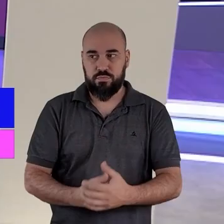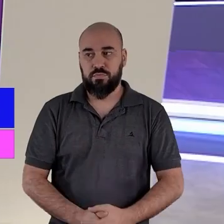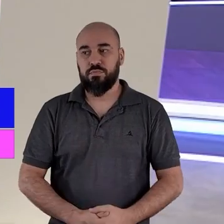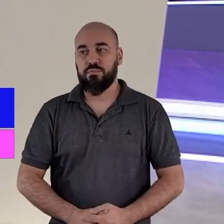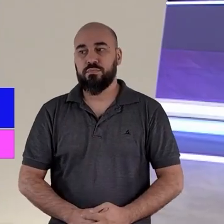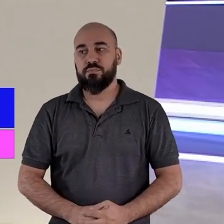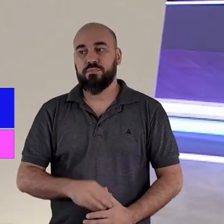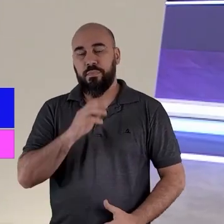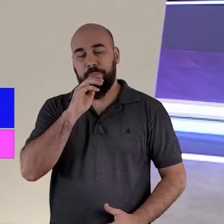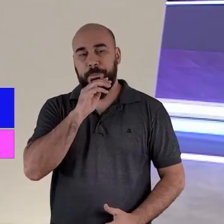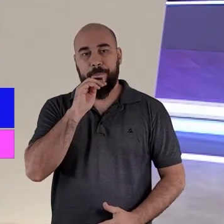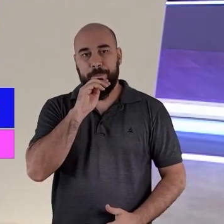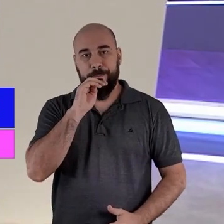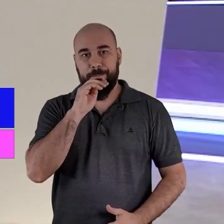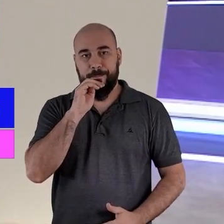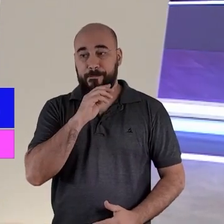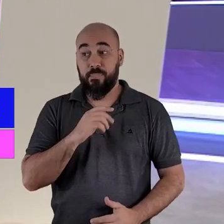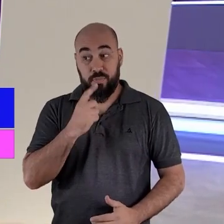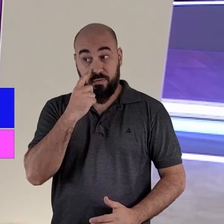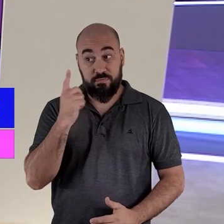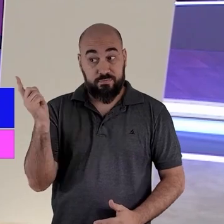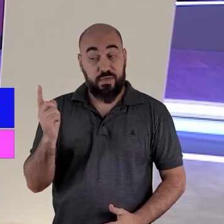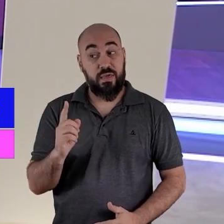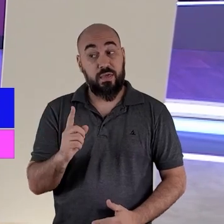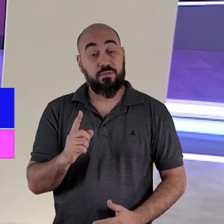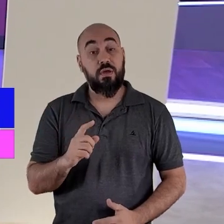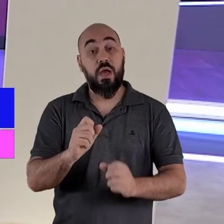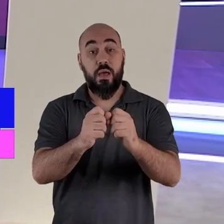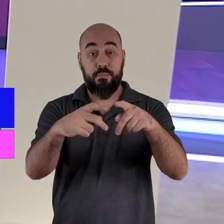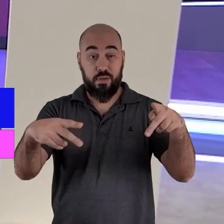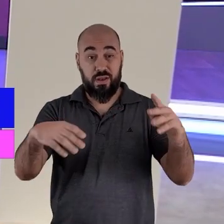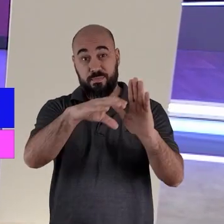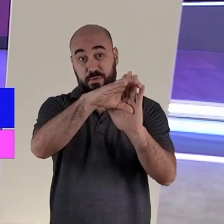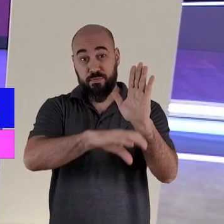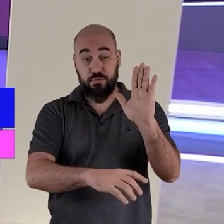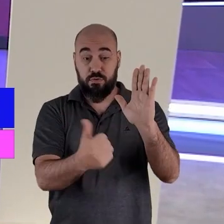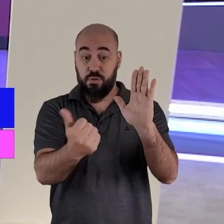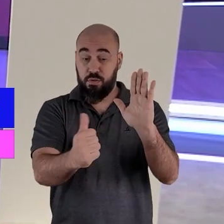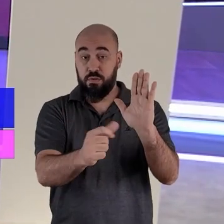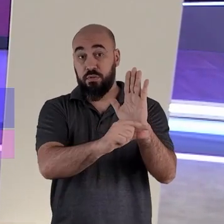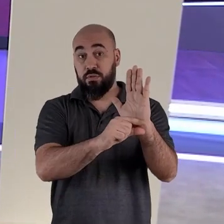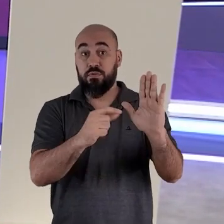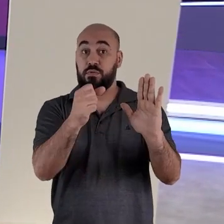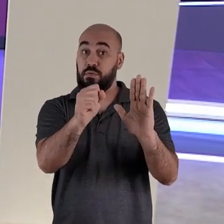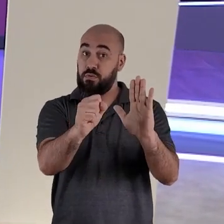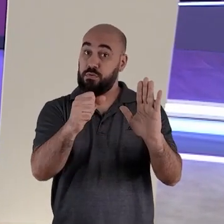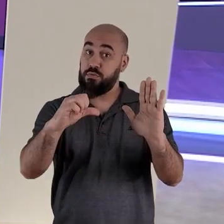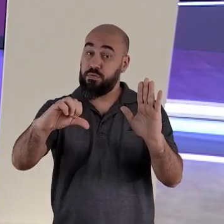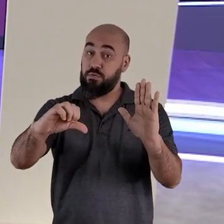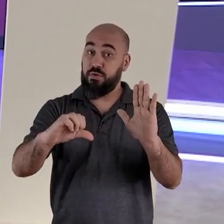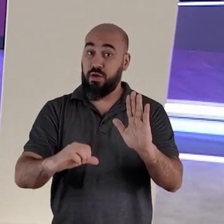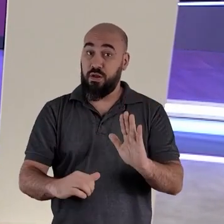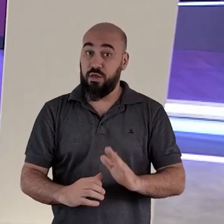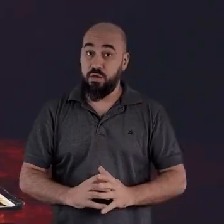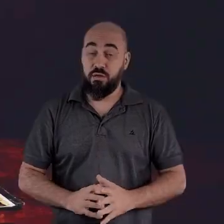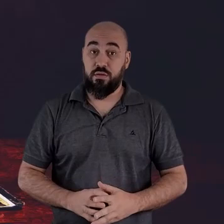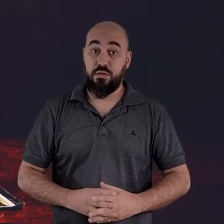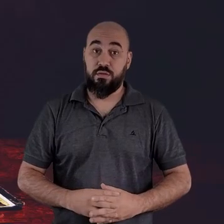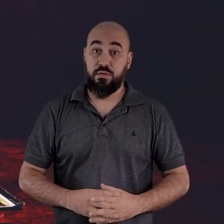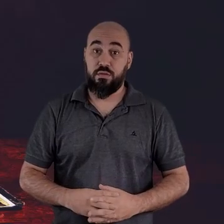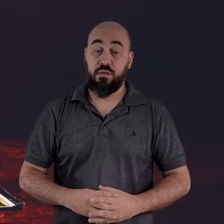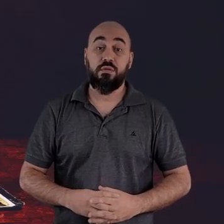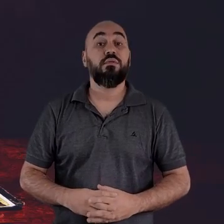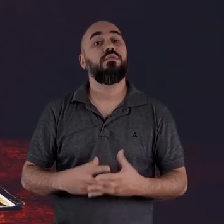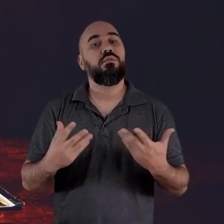mais. Vendo este cenário, Apocalipse 11, versos 8 e 9, dizem o seguinte: e os seus